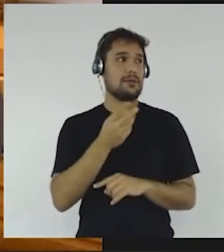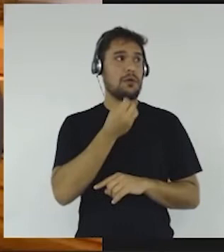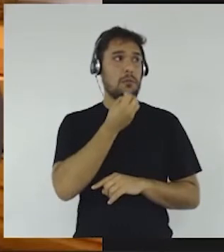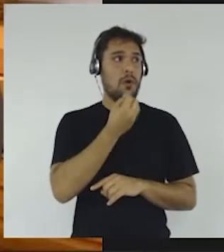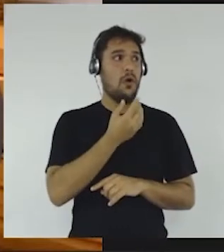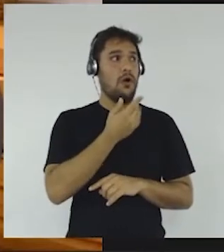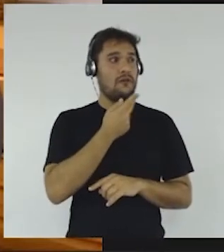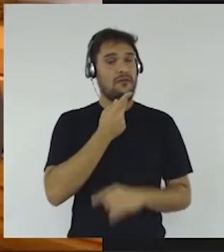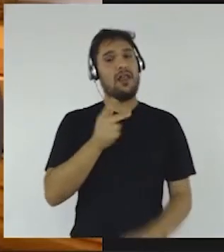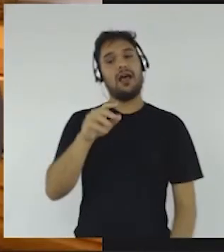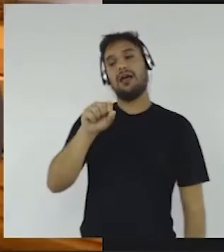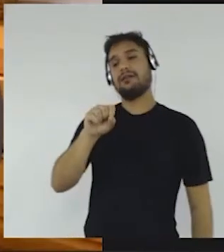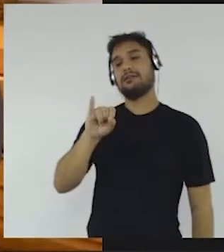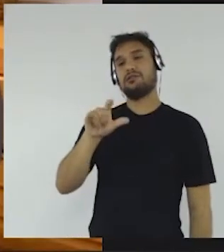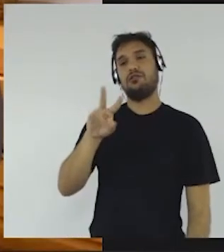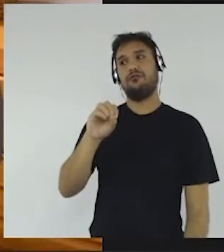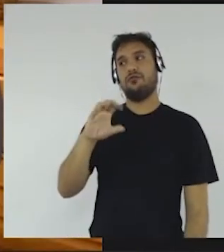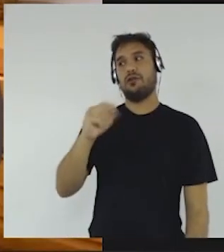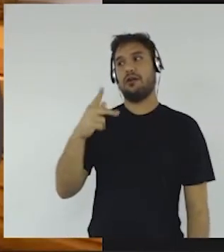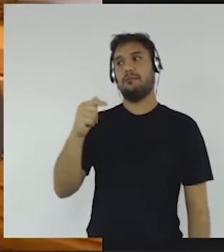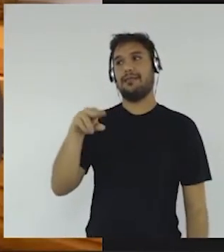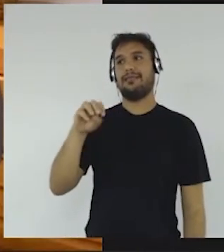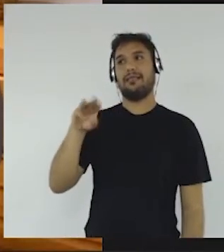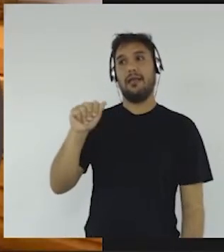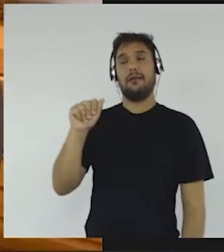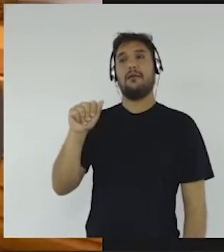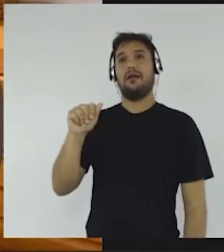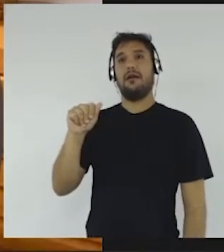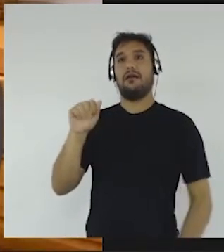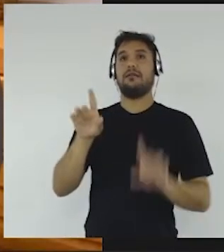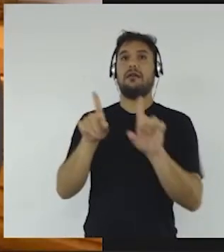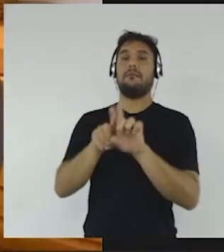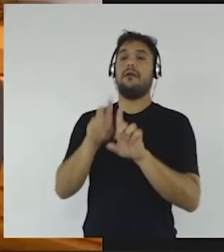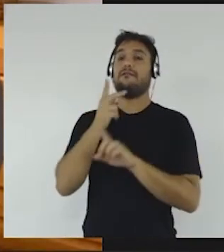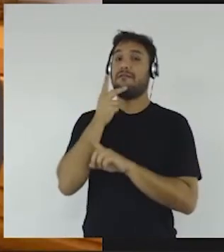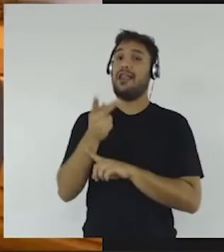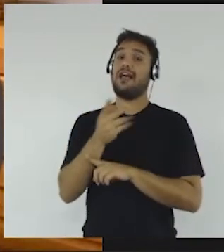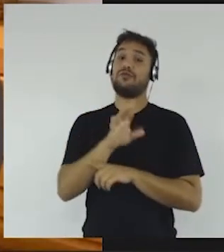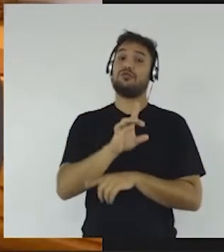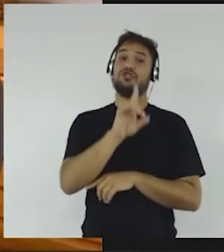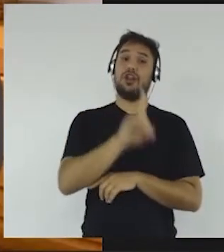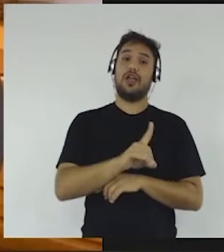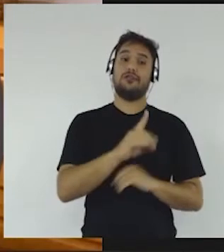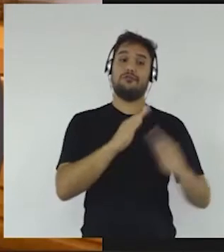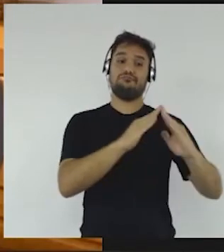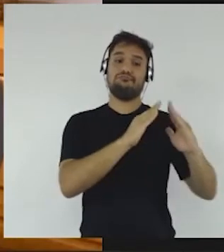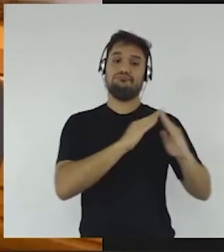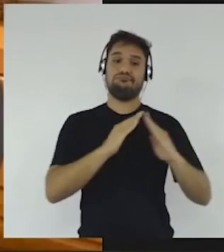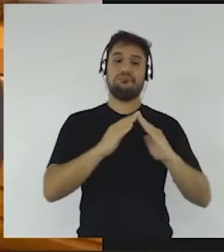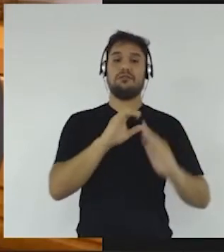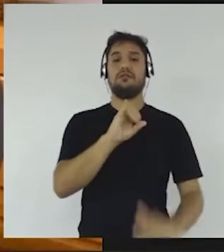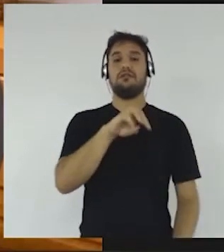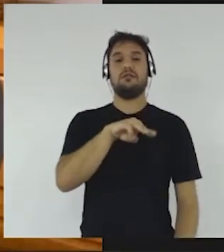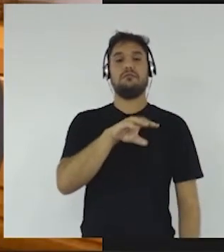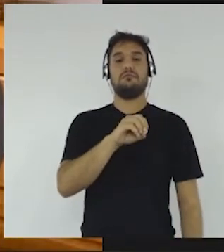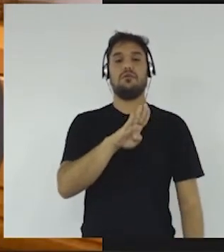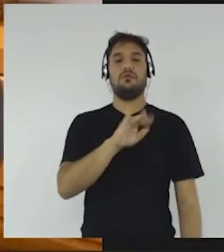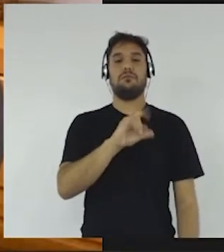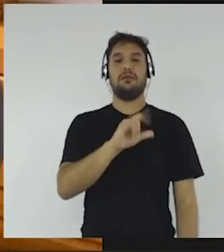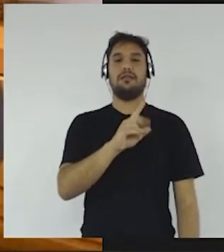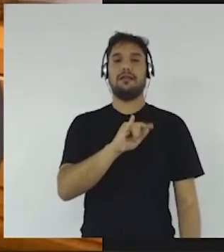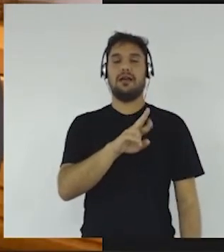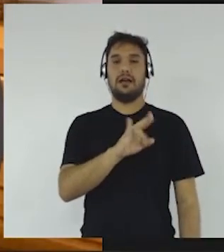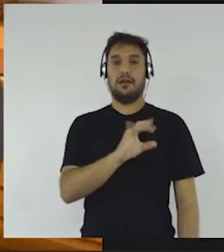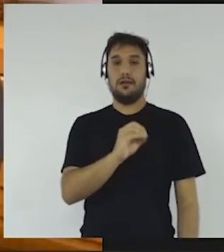sobre Silvio Capanema de Souza sem falar do direito imobiliário. Eu queria aqui abrir um parênteses para dizer